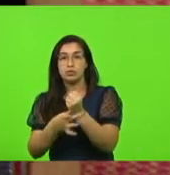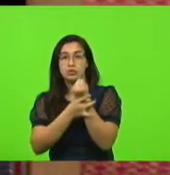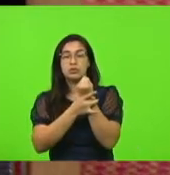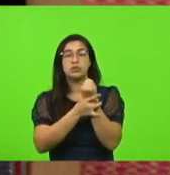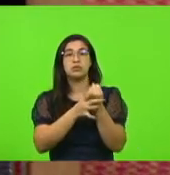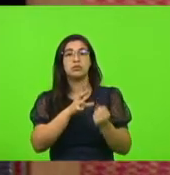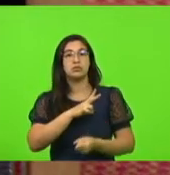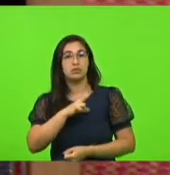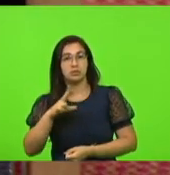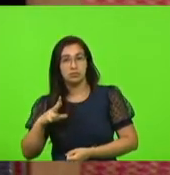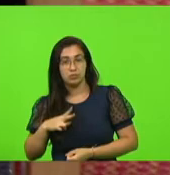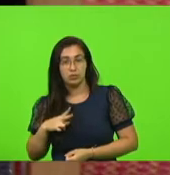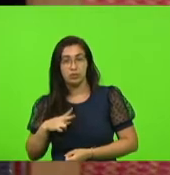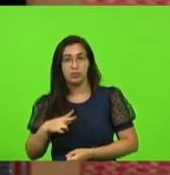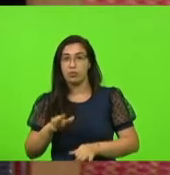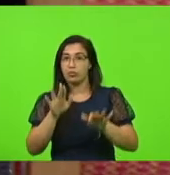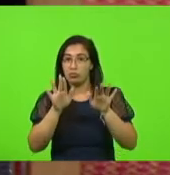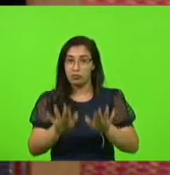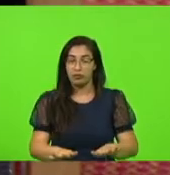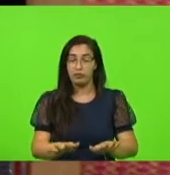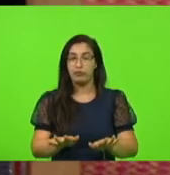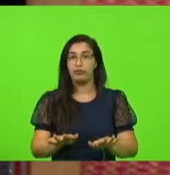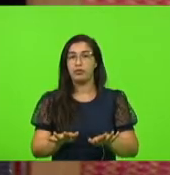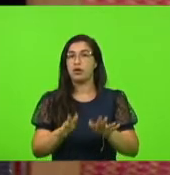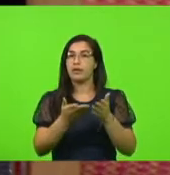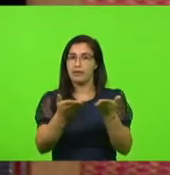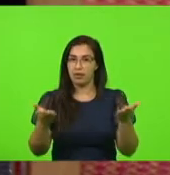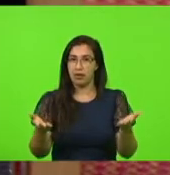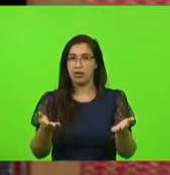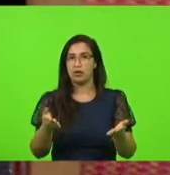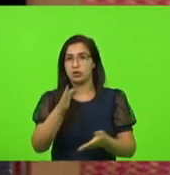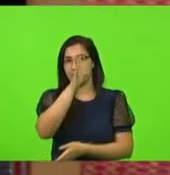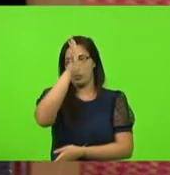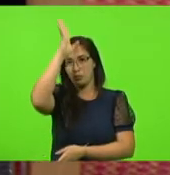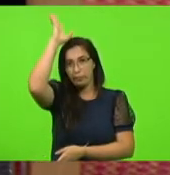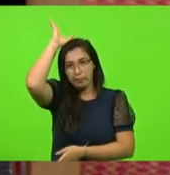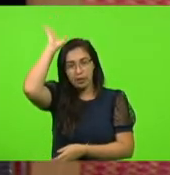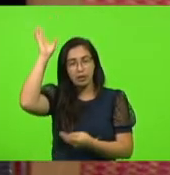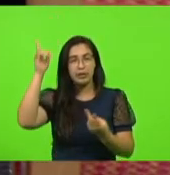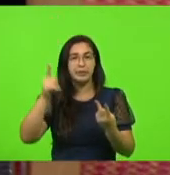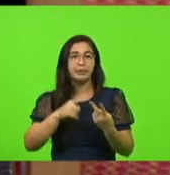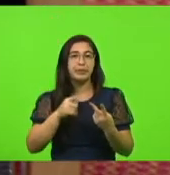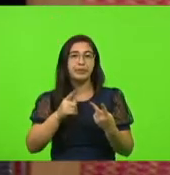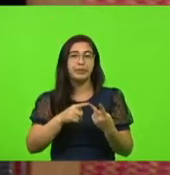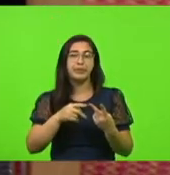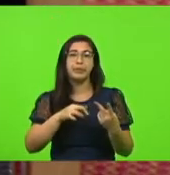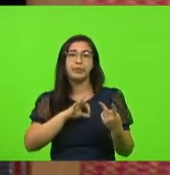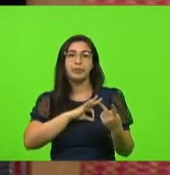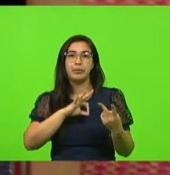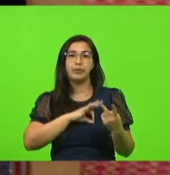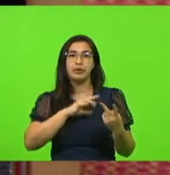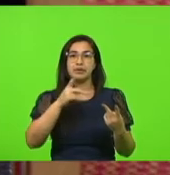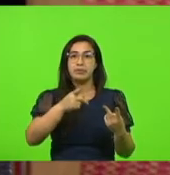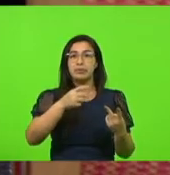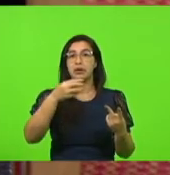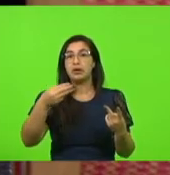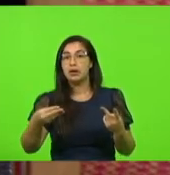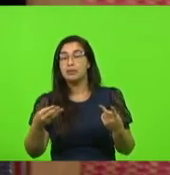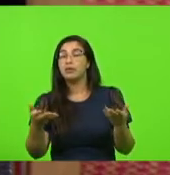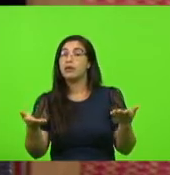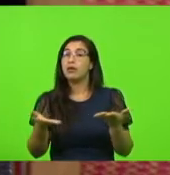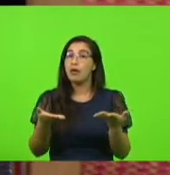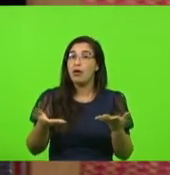pública, foi mantido para os bombeiros, foi mantido para a Polícia Militar, e nós vamos atrás,